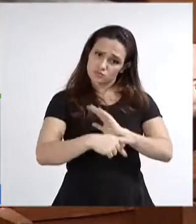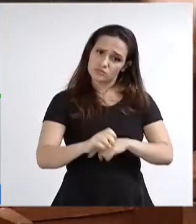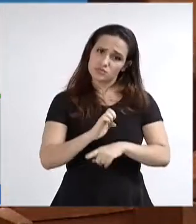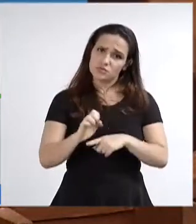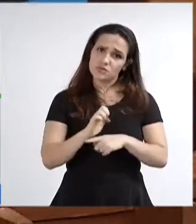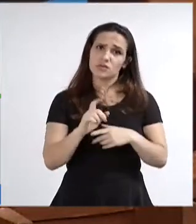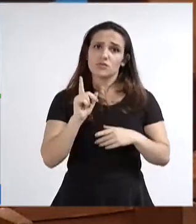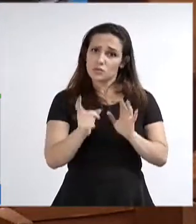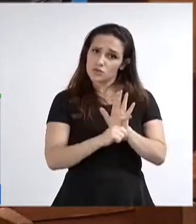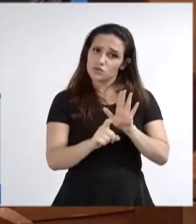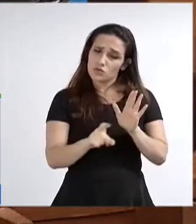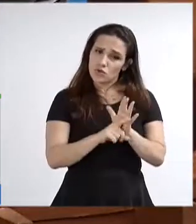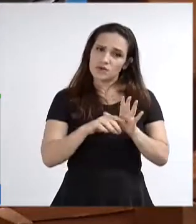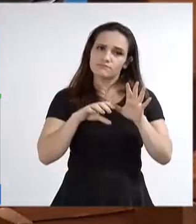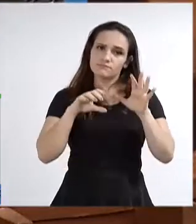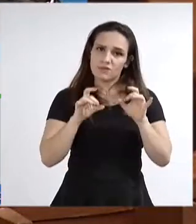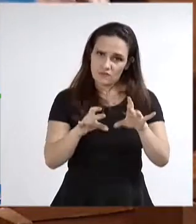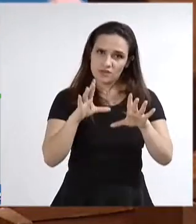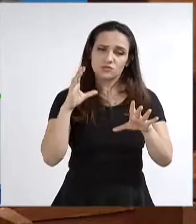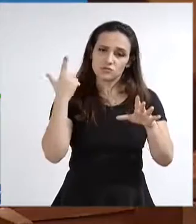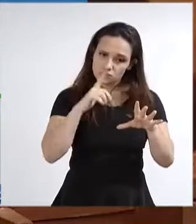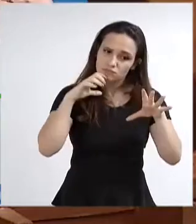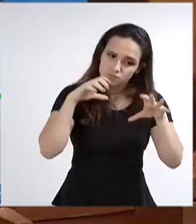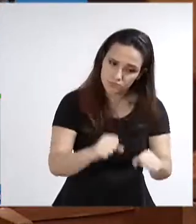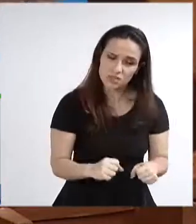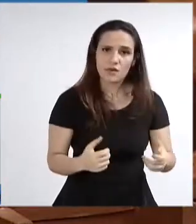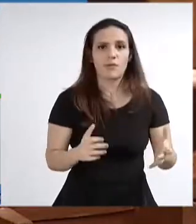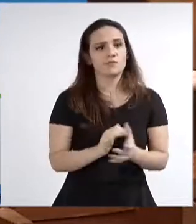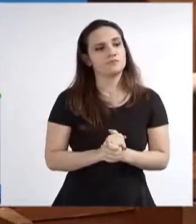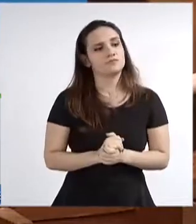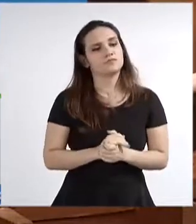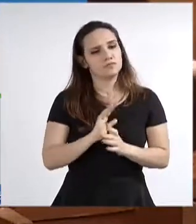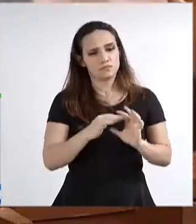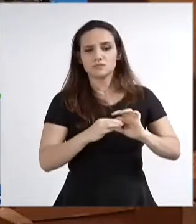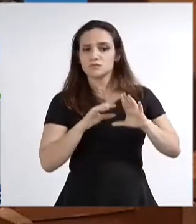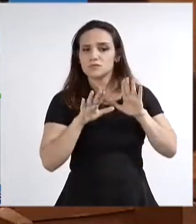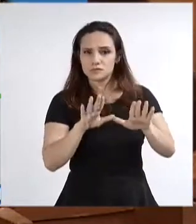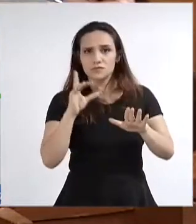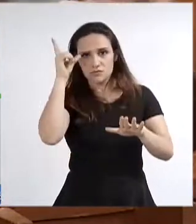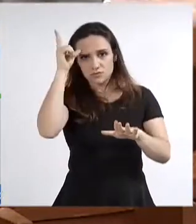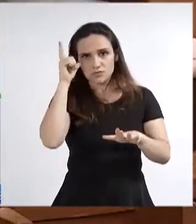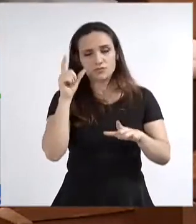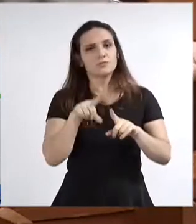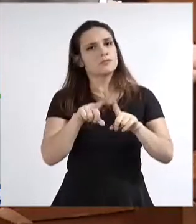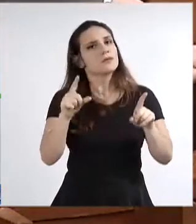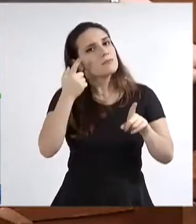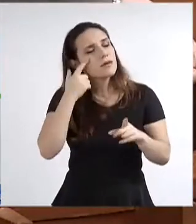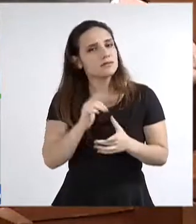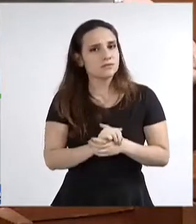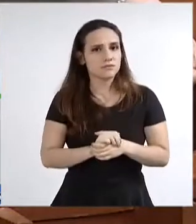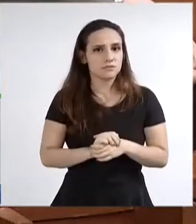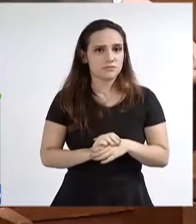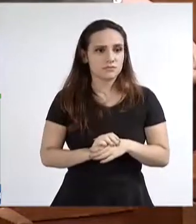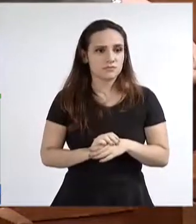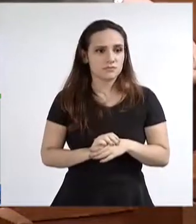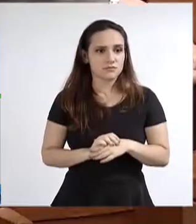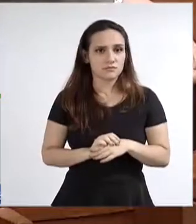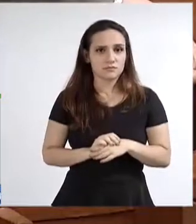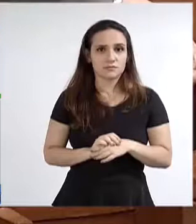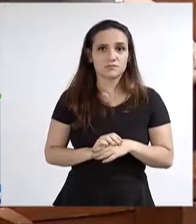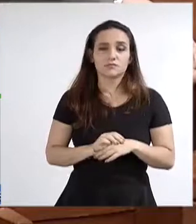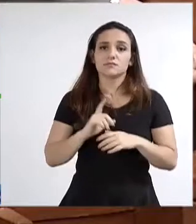do tráfico. Se nós tivéssemos... Permite uma parte. Esses presos, já concedo uma parte a Vossa Excelência, custodiados em